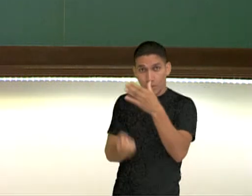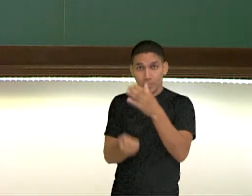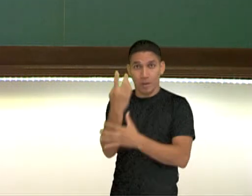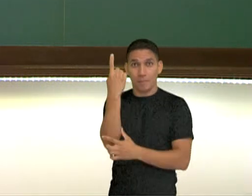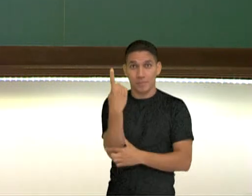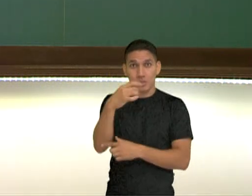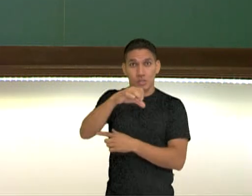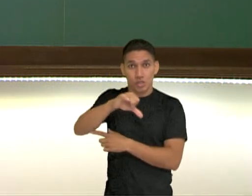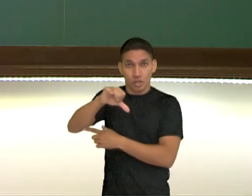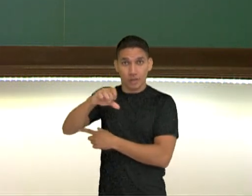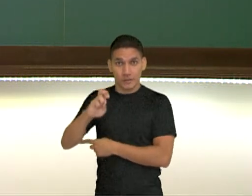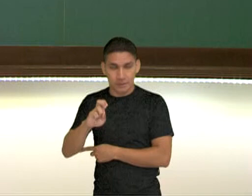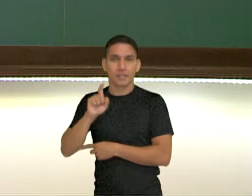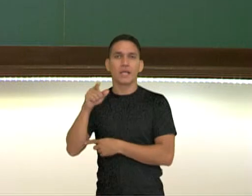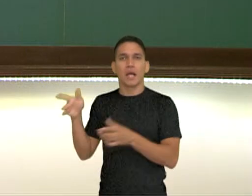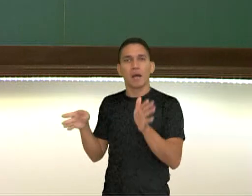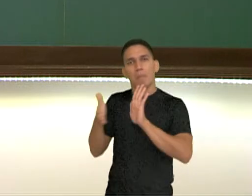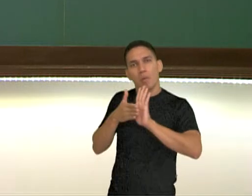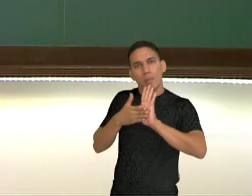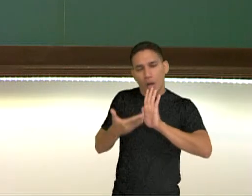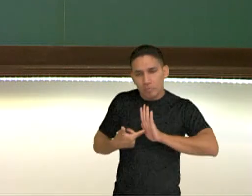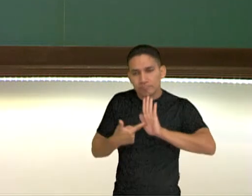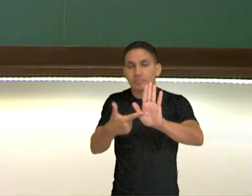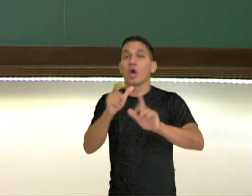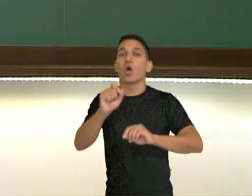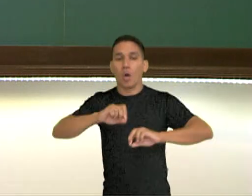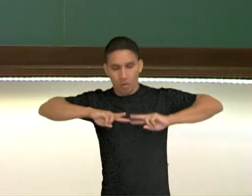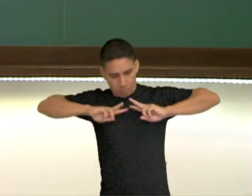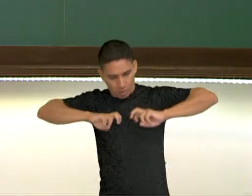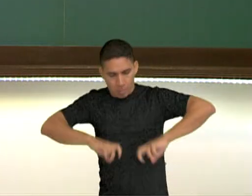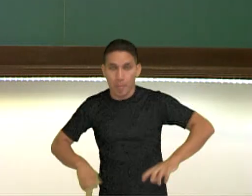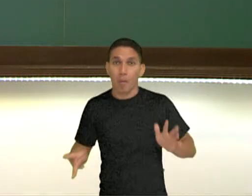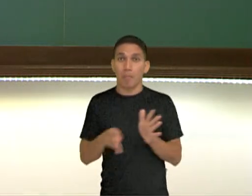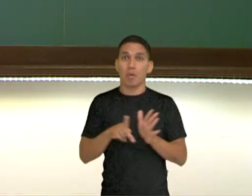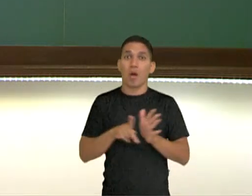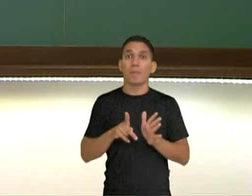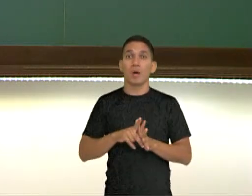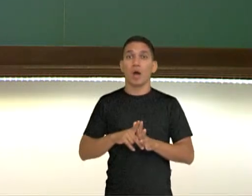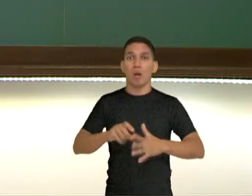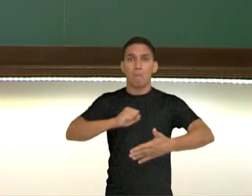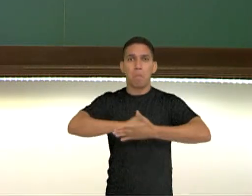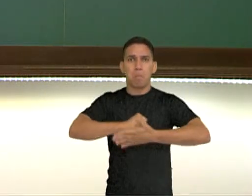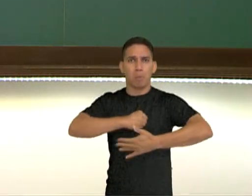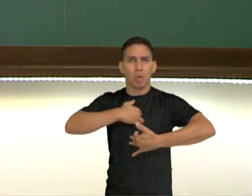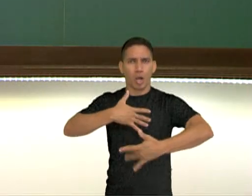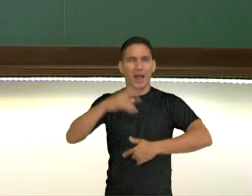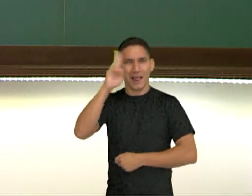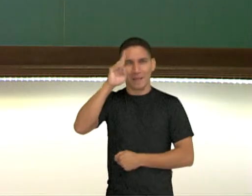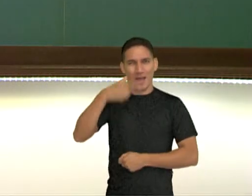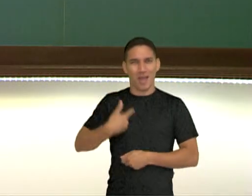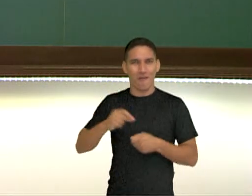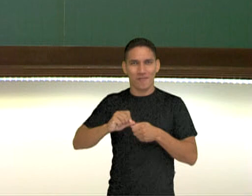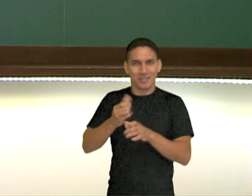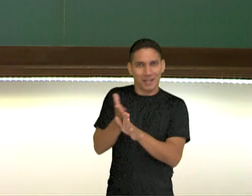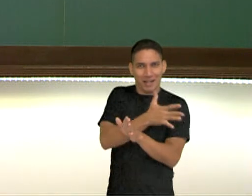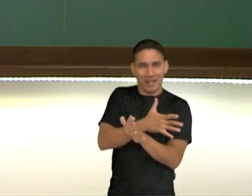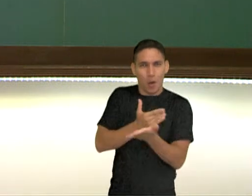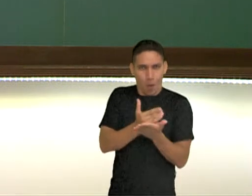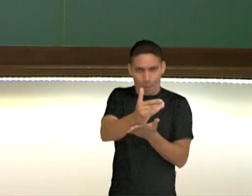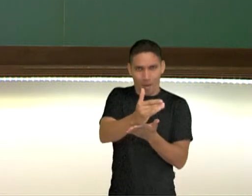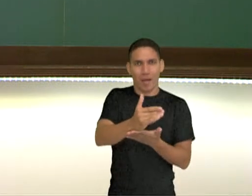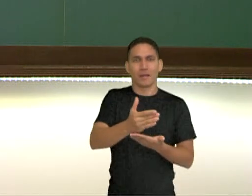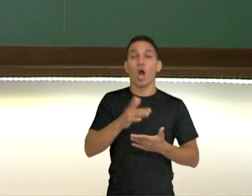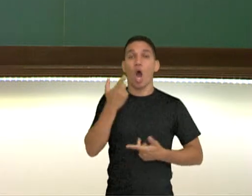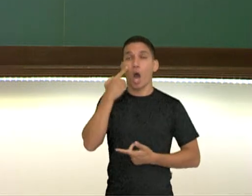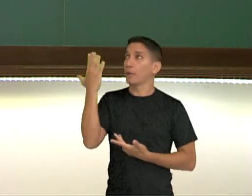1995 e eles trazem a proposta de explorar o som olha isso aqui lembra que eu acabei de fazer dar um exemplo Zinho ali no